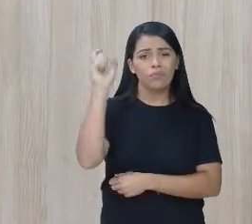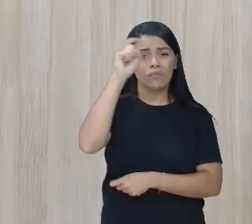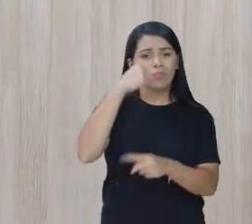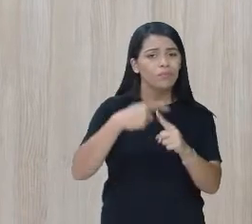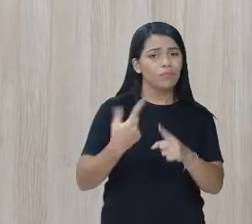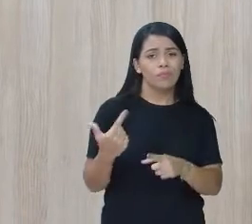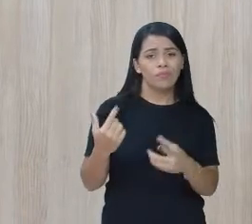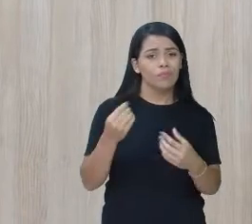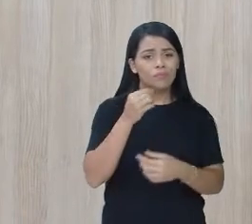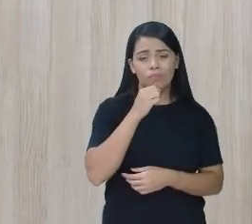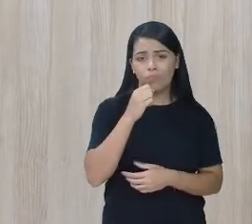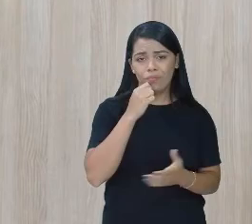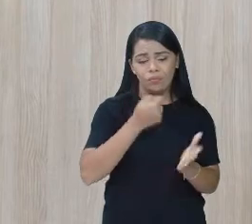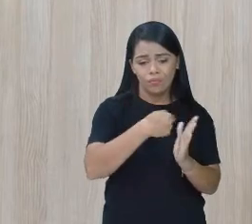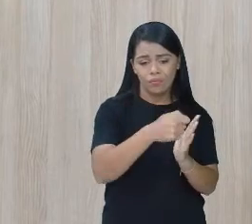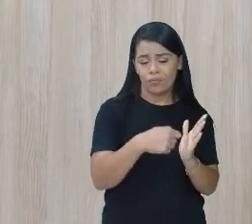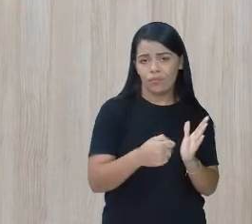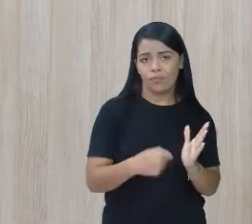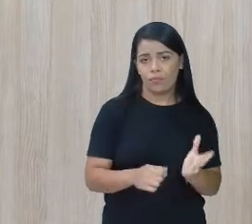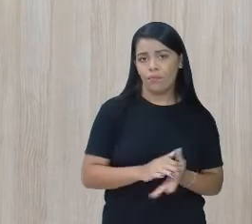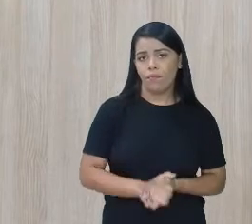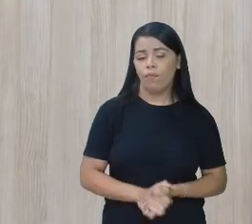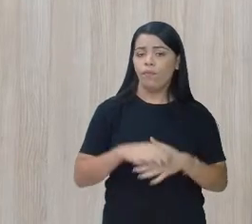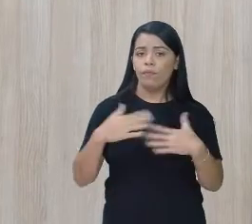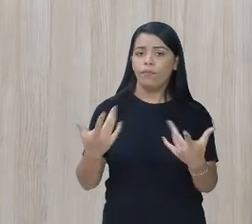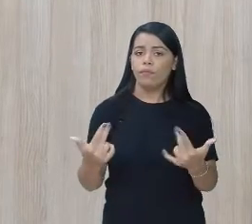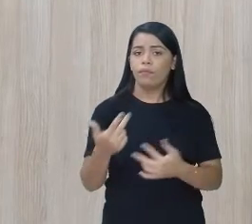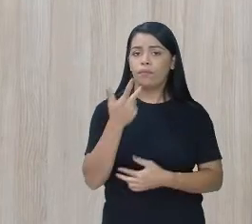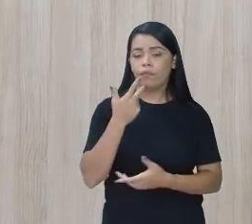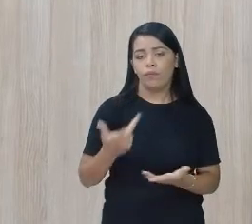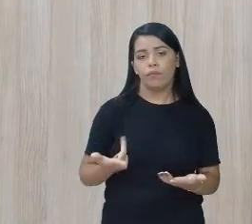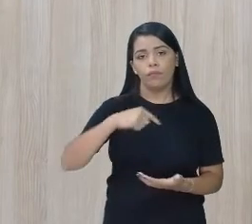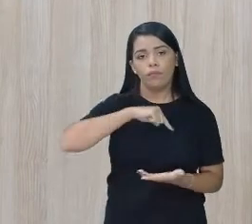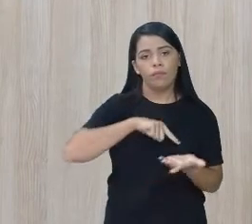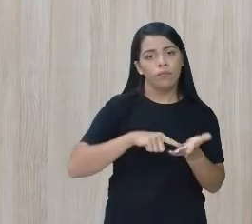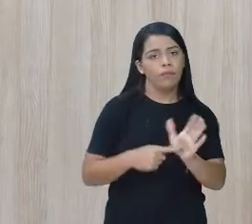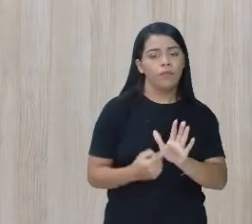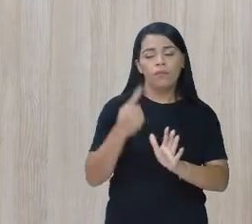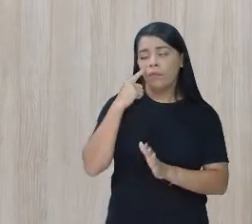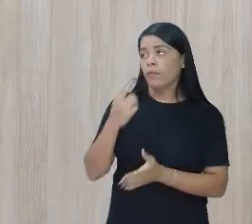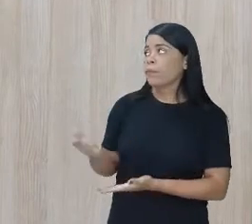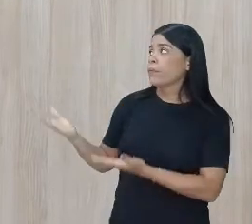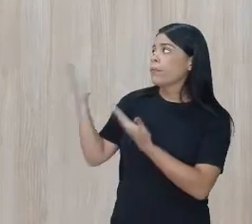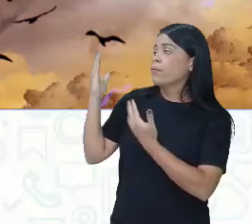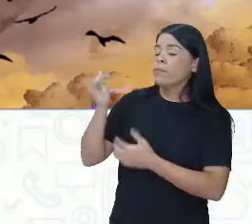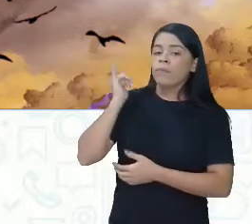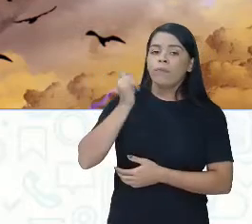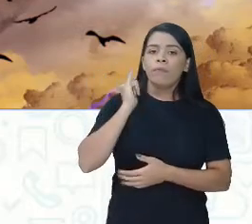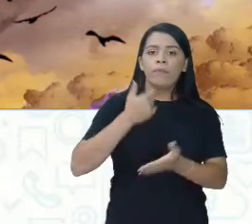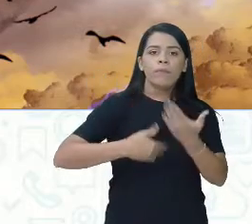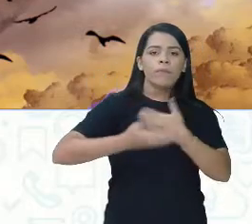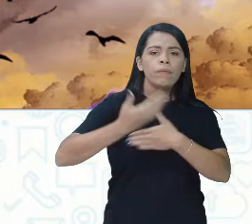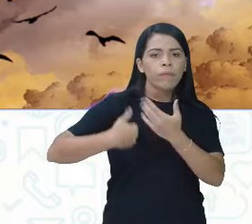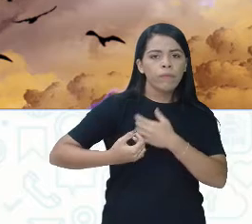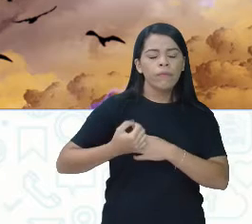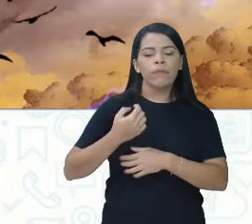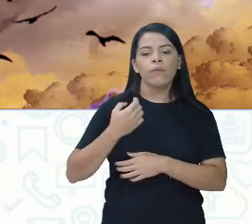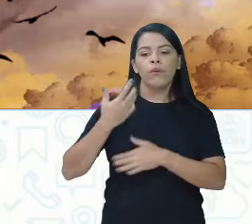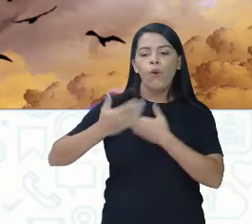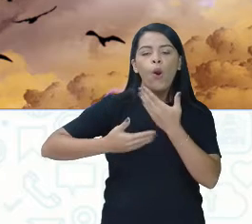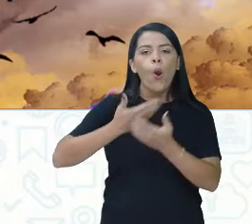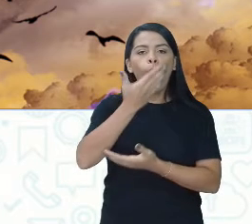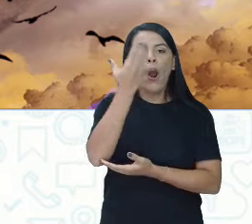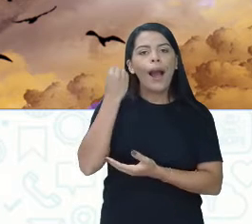se consolidado. Como se falou aqui na nossa tela, as histórias eram passadas de boca em boca, ou